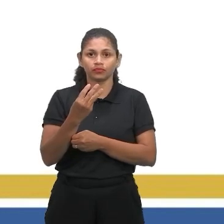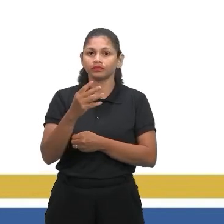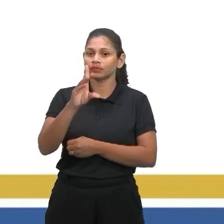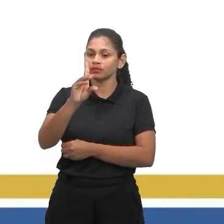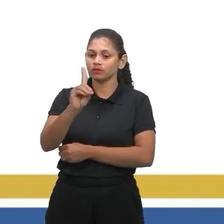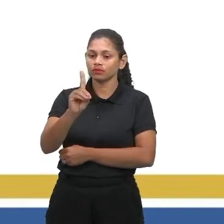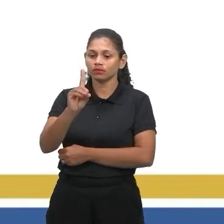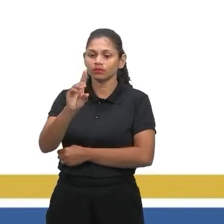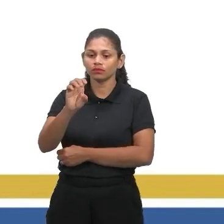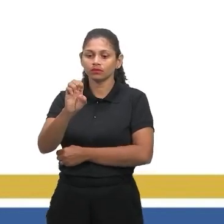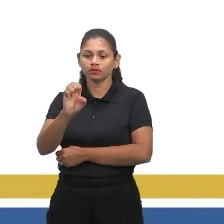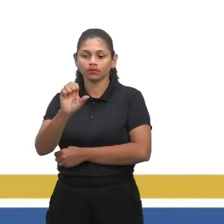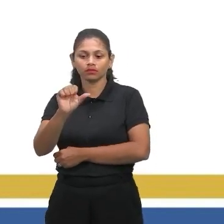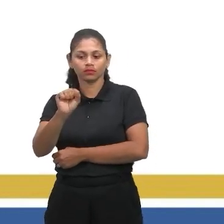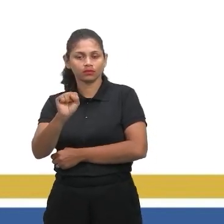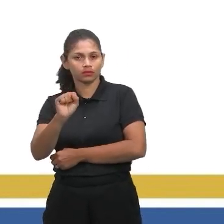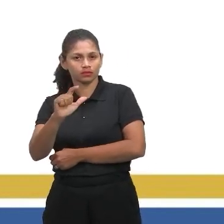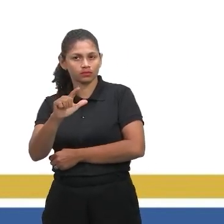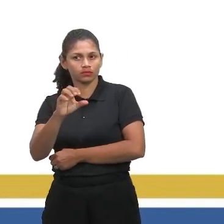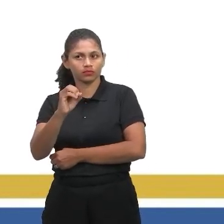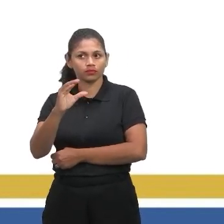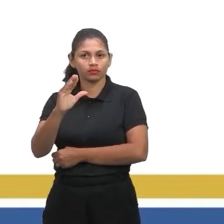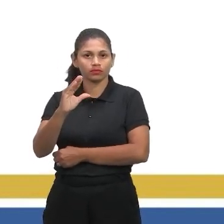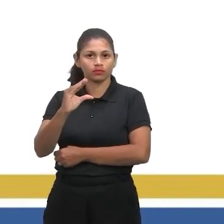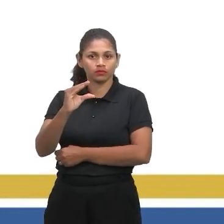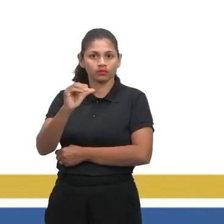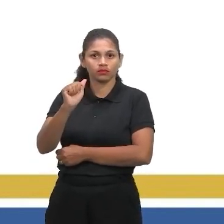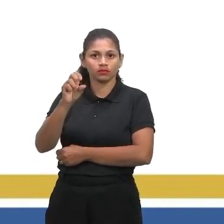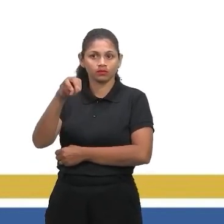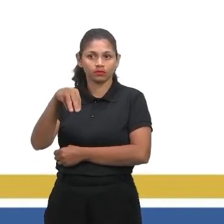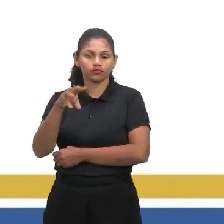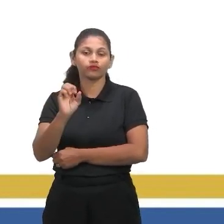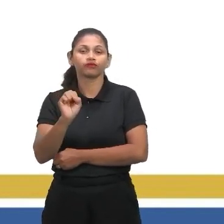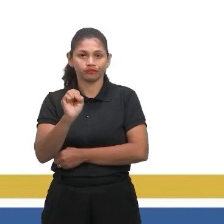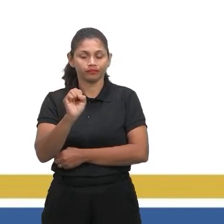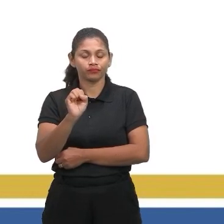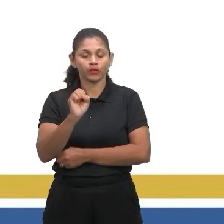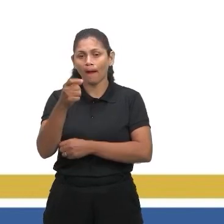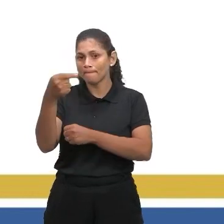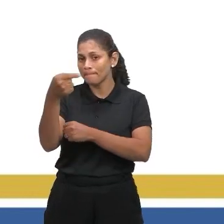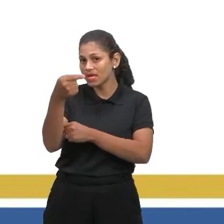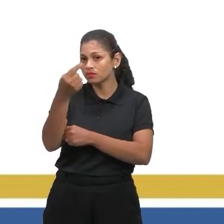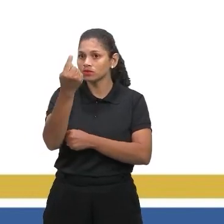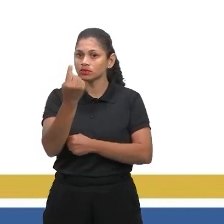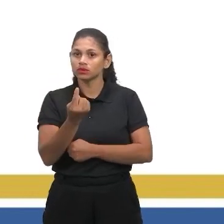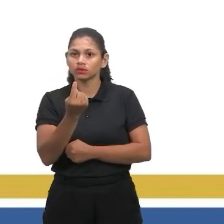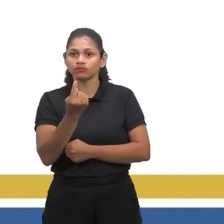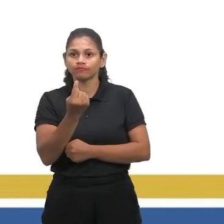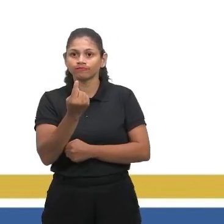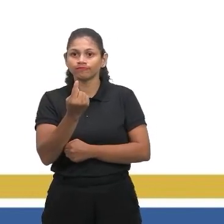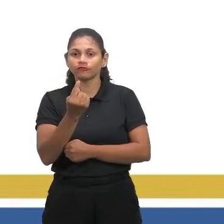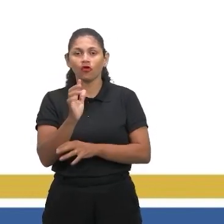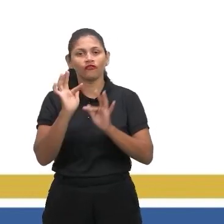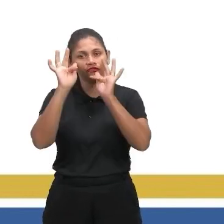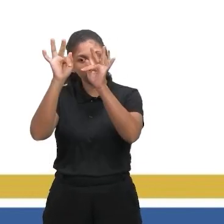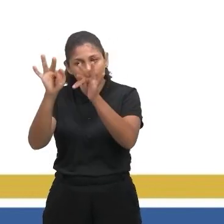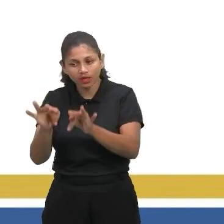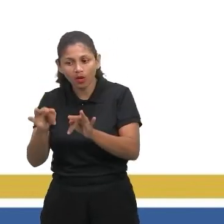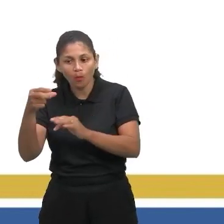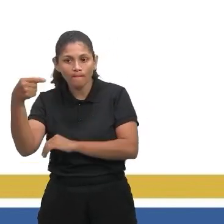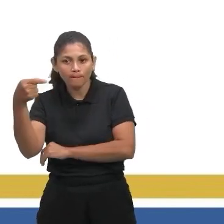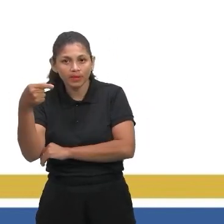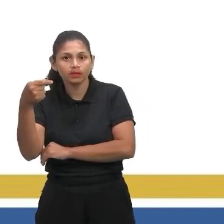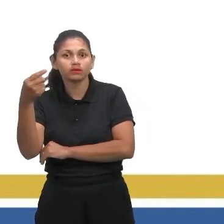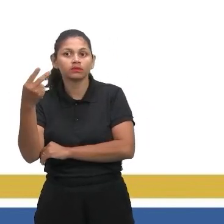posição inicial menos posição final. A posição inicial é -1 e a posição final é 2. Então, se você